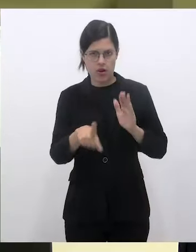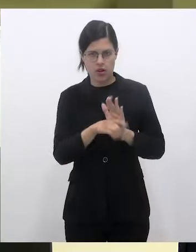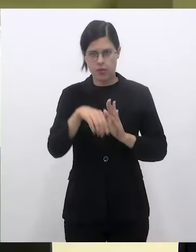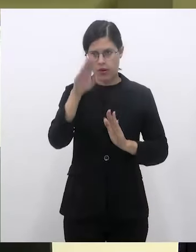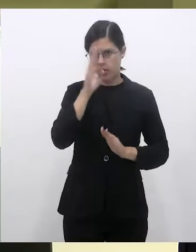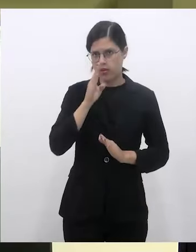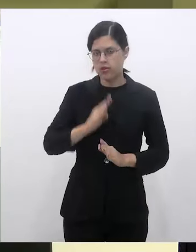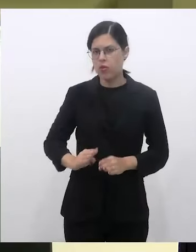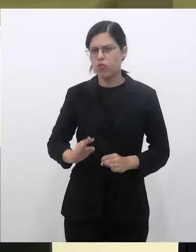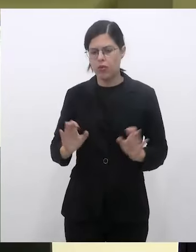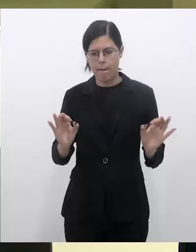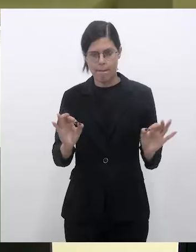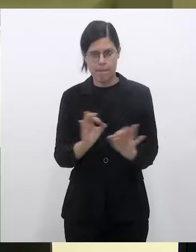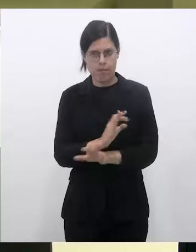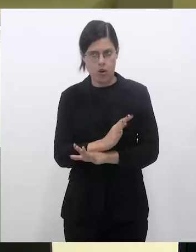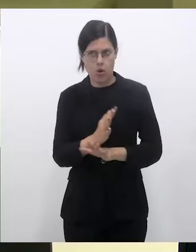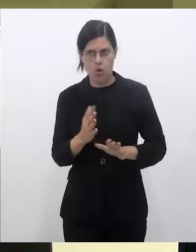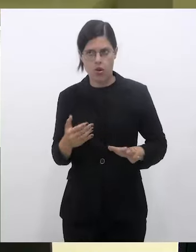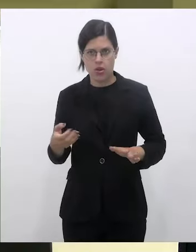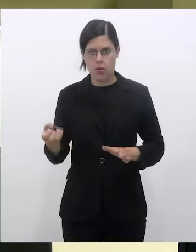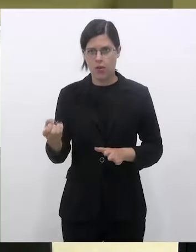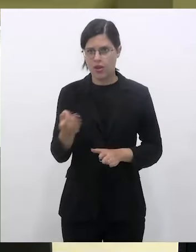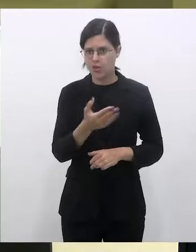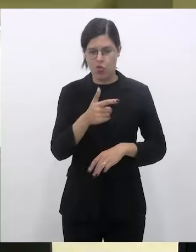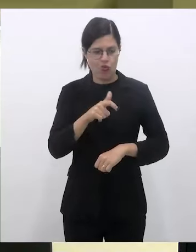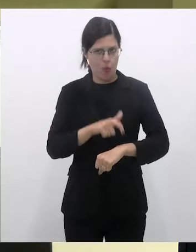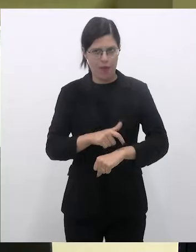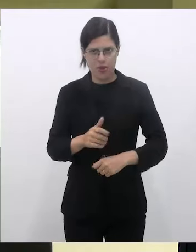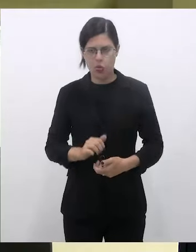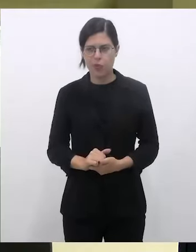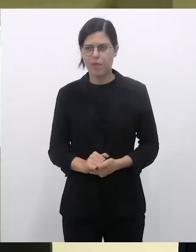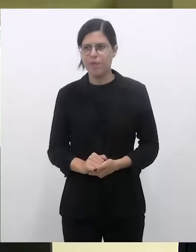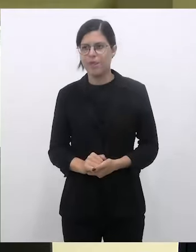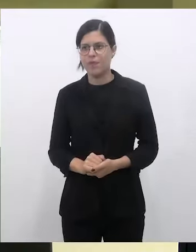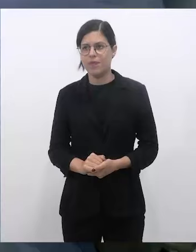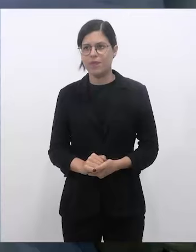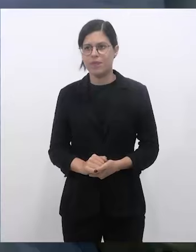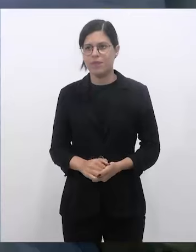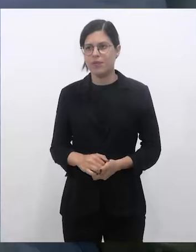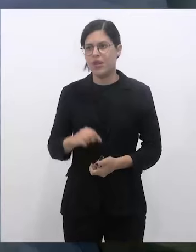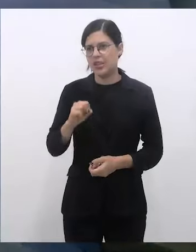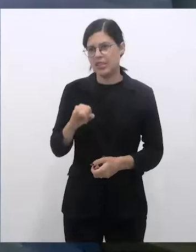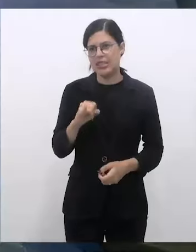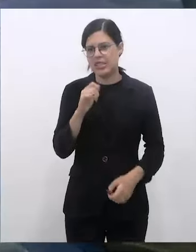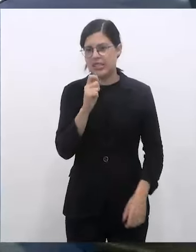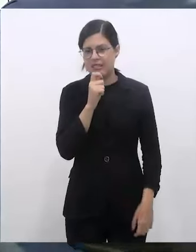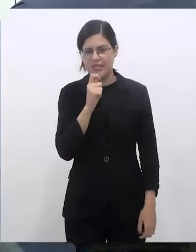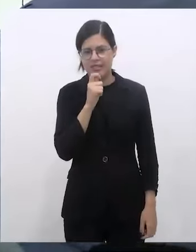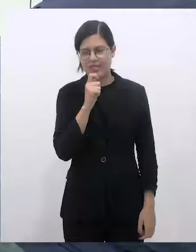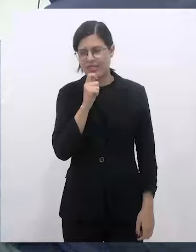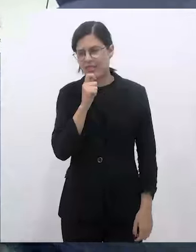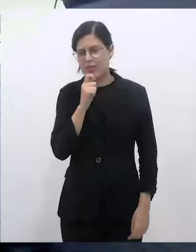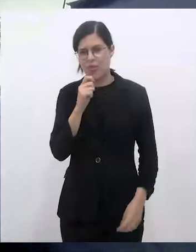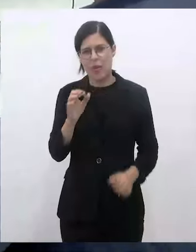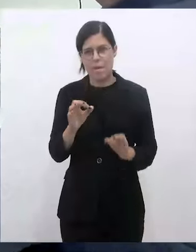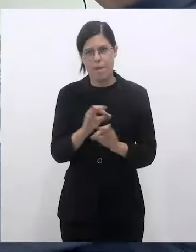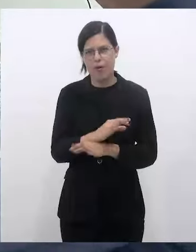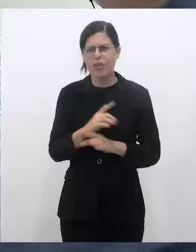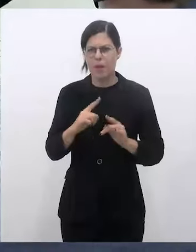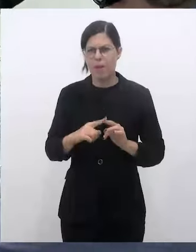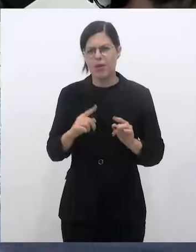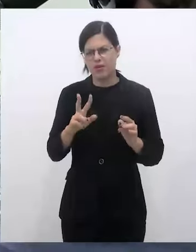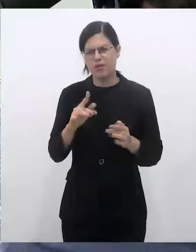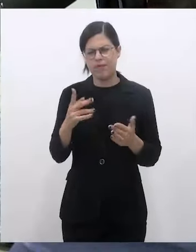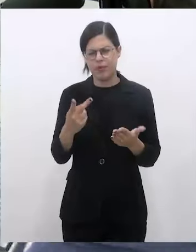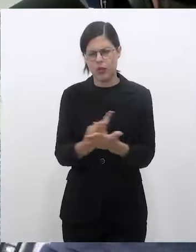legislação brasileira, na sua opinião, está preparada para esse novo cenário? Mas eu acho que mesmo que não esteja, vai se preparar